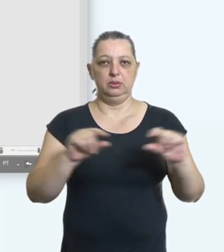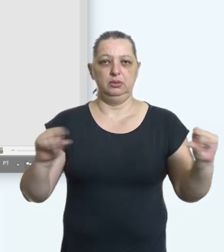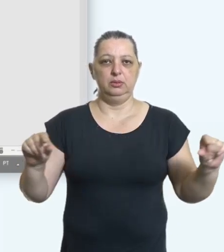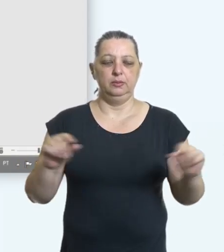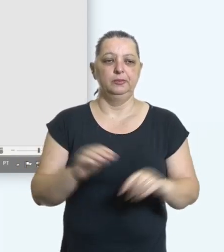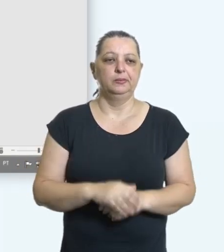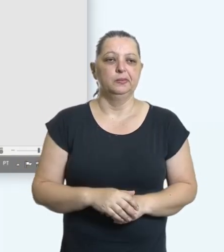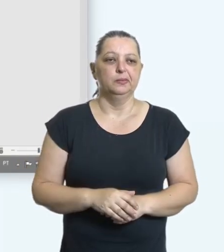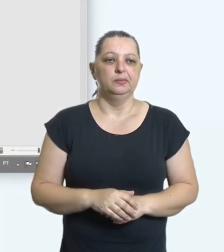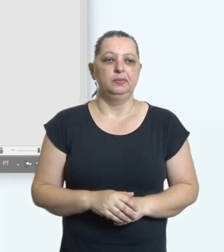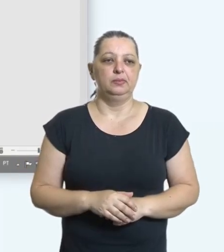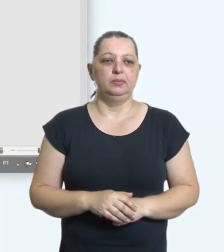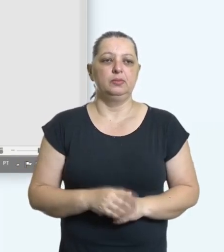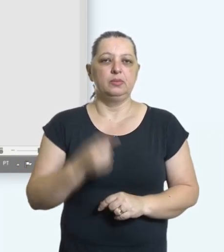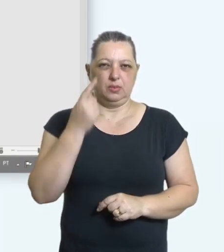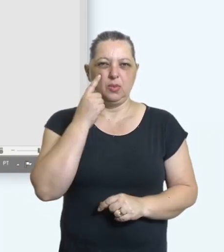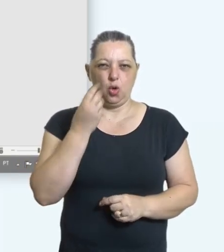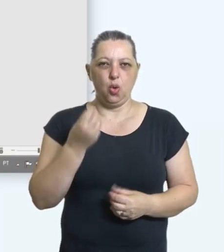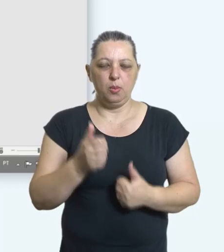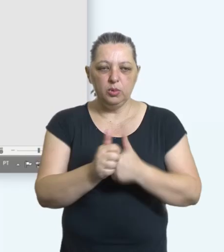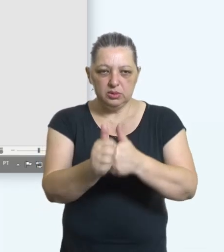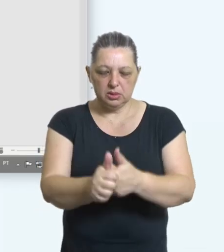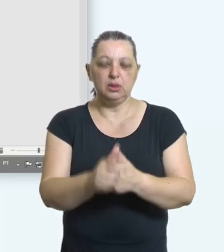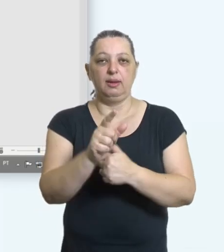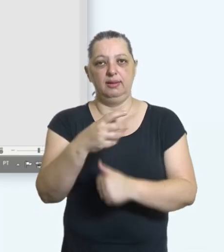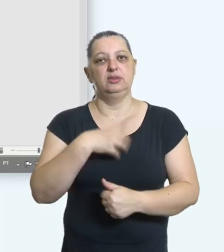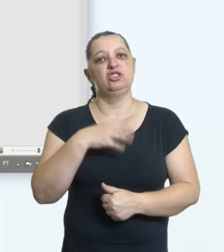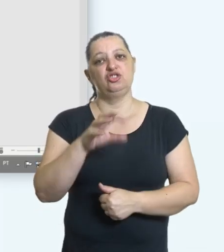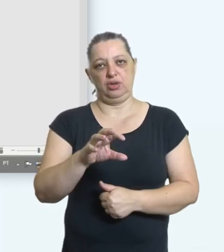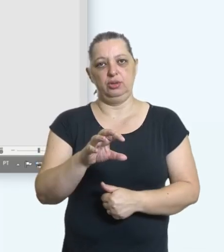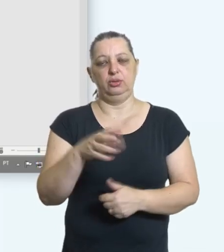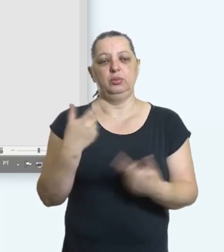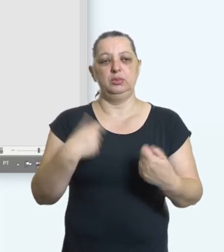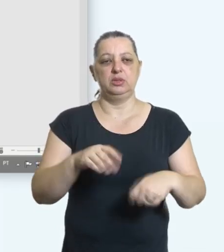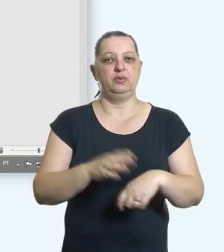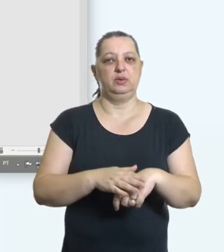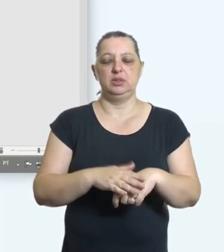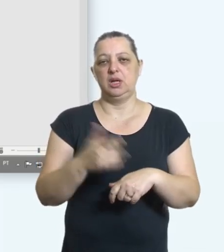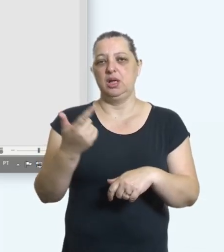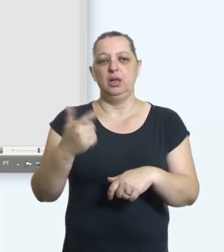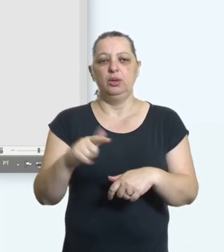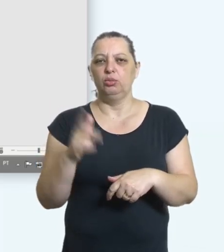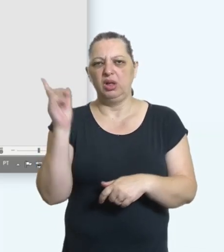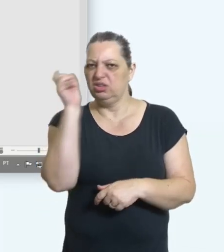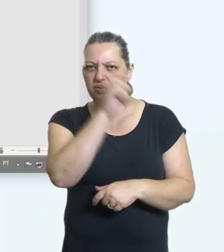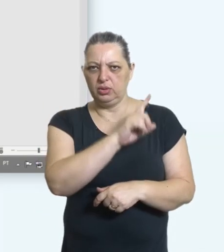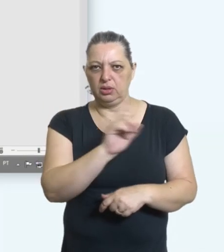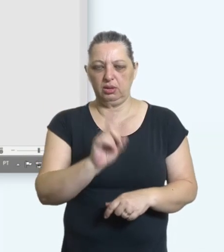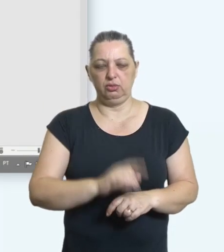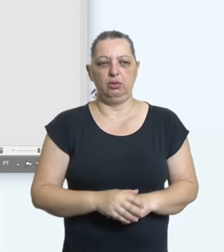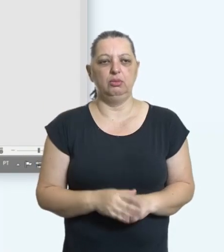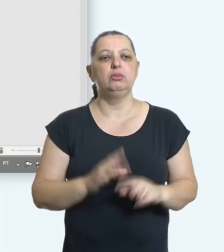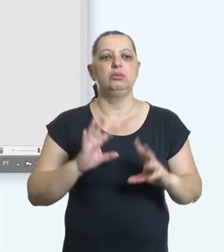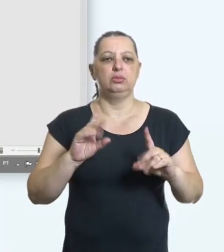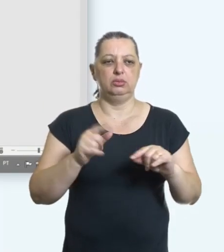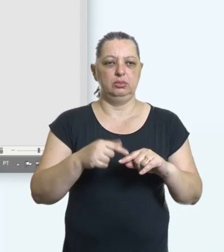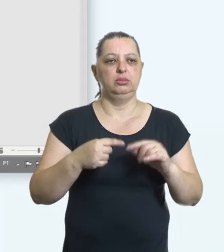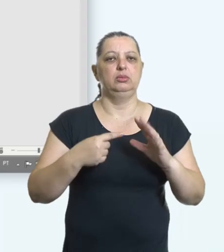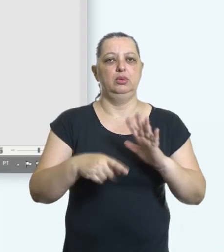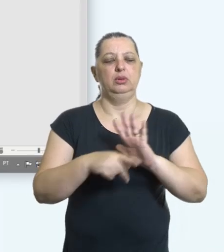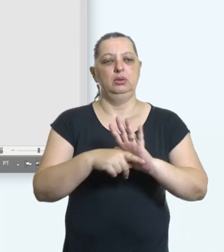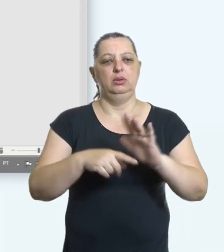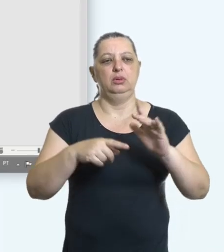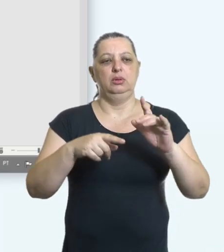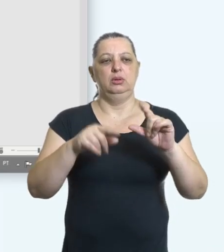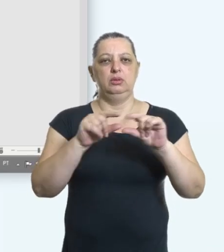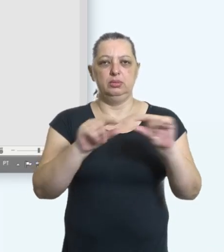Vocês estão vendo como vocês vão seguir? É dessa mesma forma e não tem muito segredo, não. Tudo que aparecer que não for necessário, você